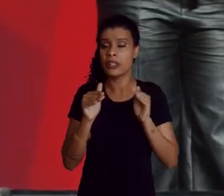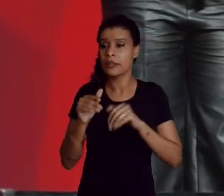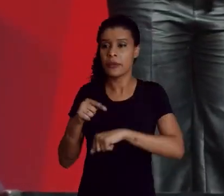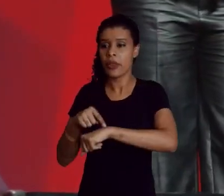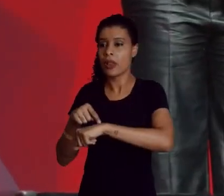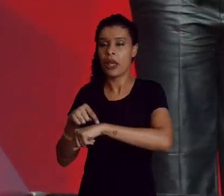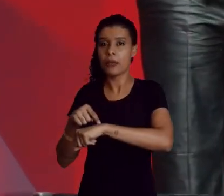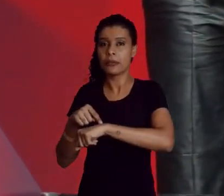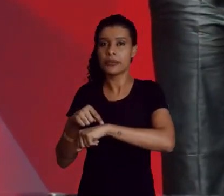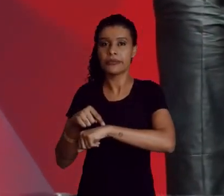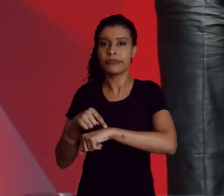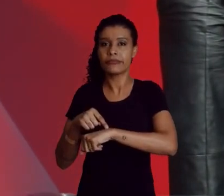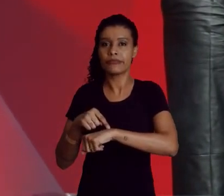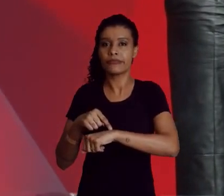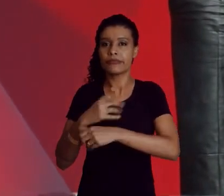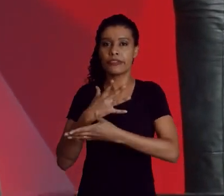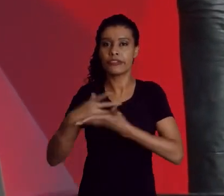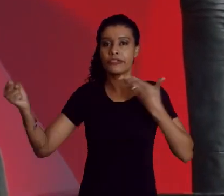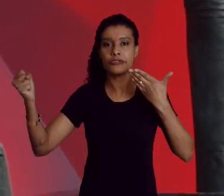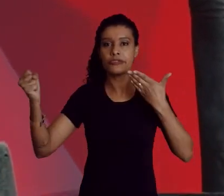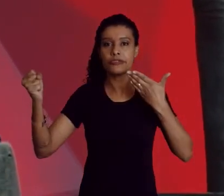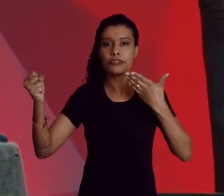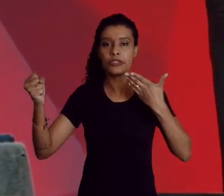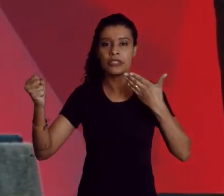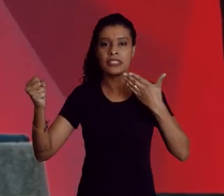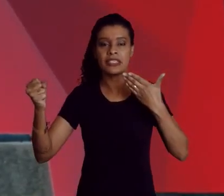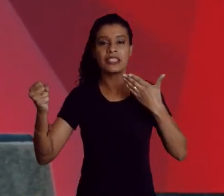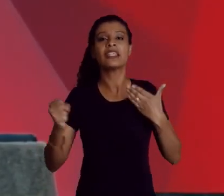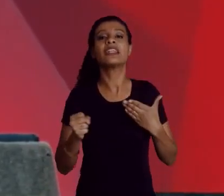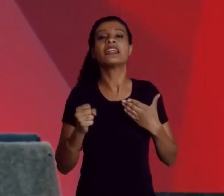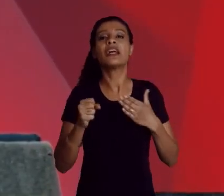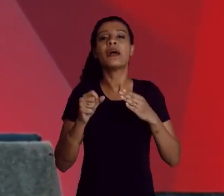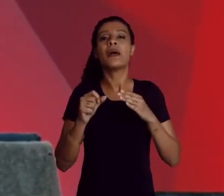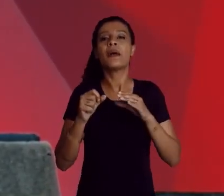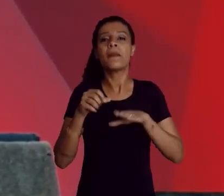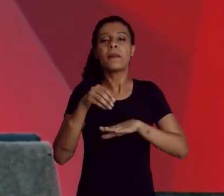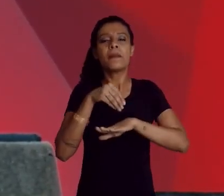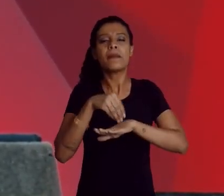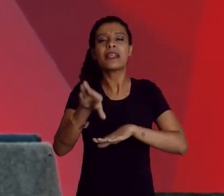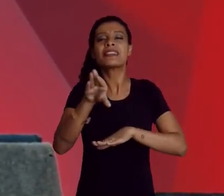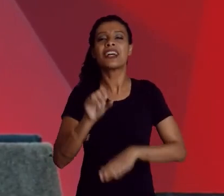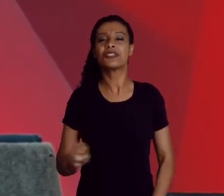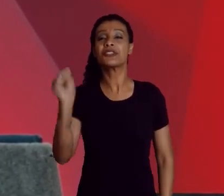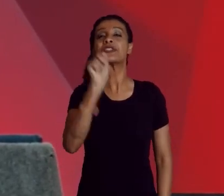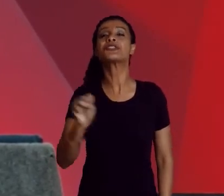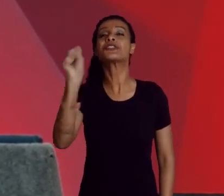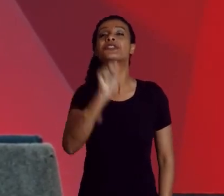chega. Uma mensagem para os solteiros. Gente, solteiros. Tem solteiro aí, gente?